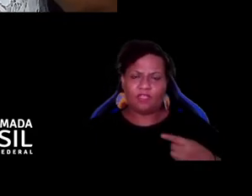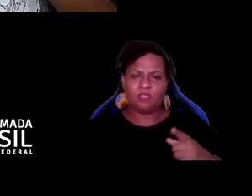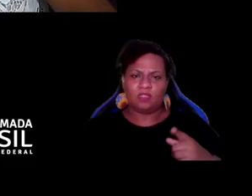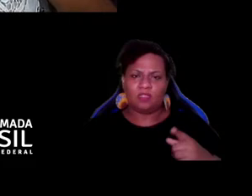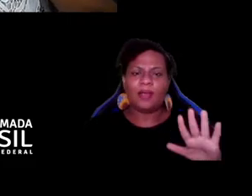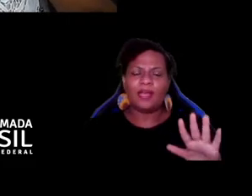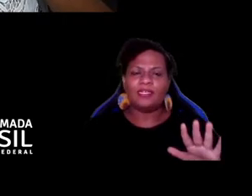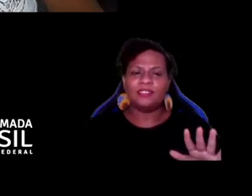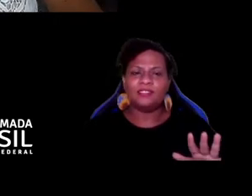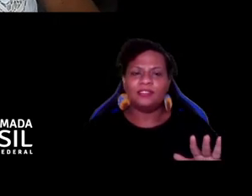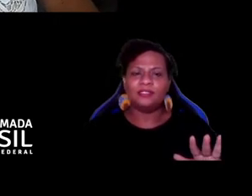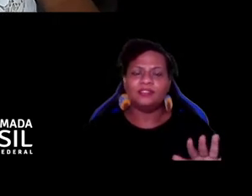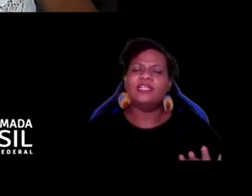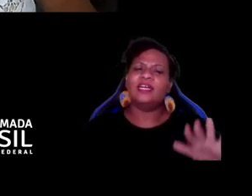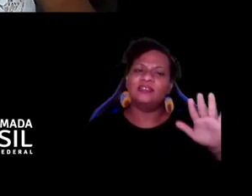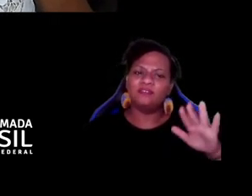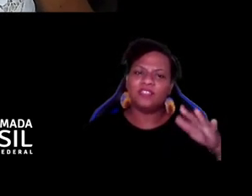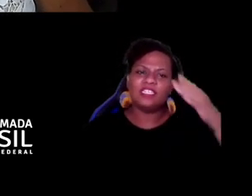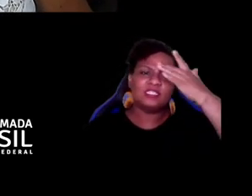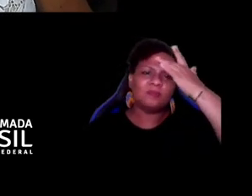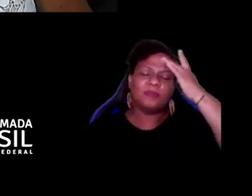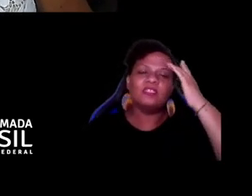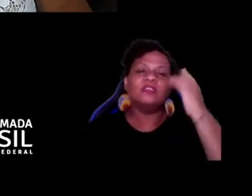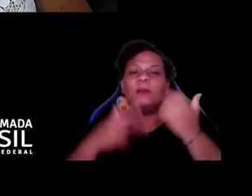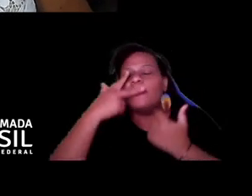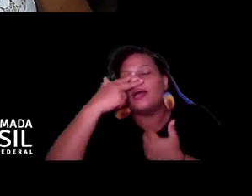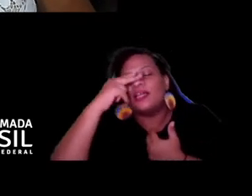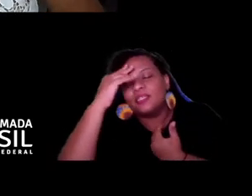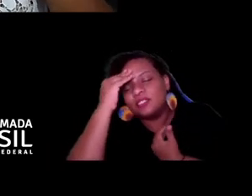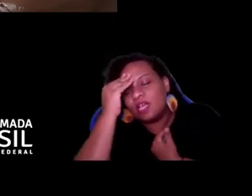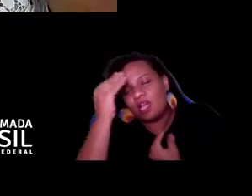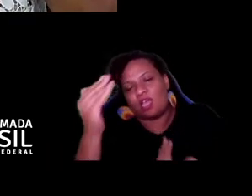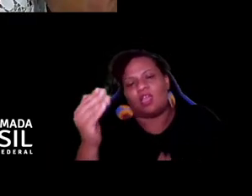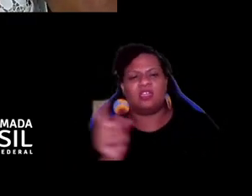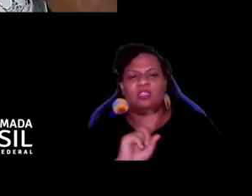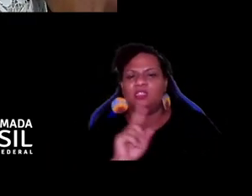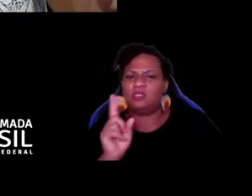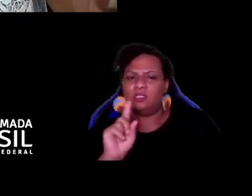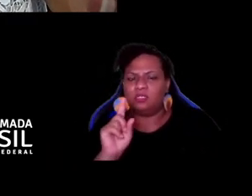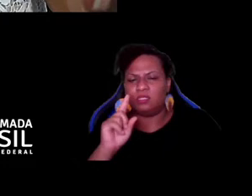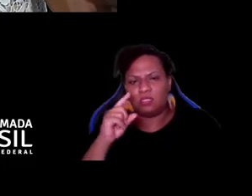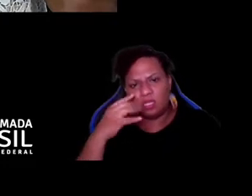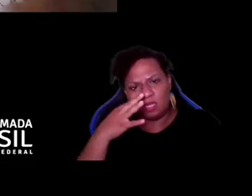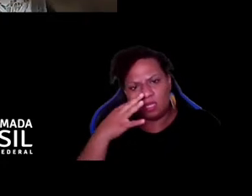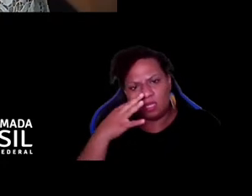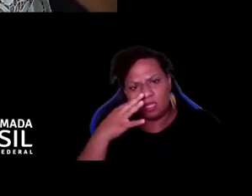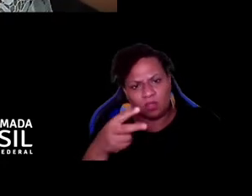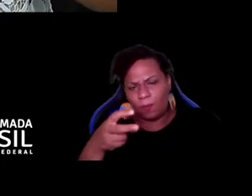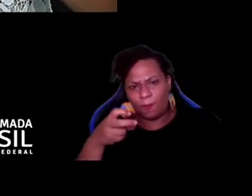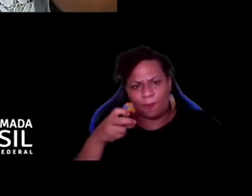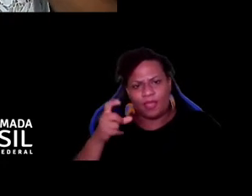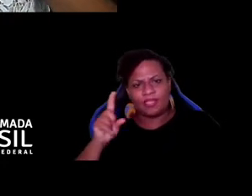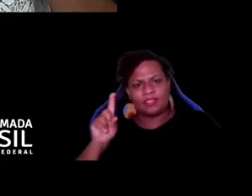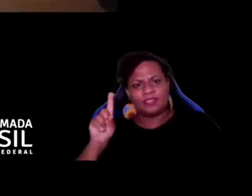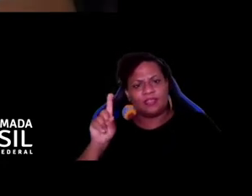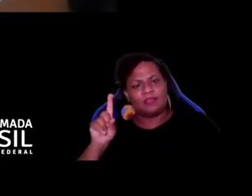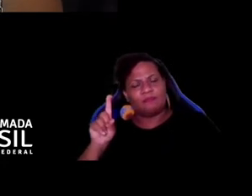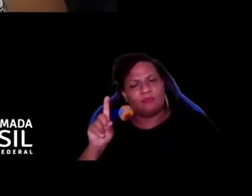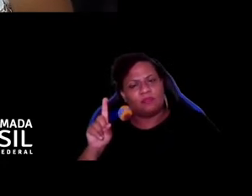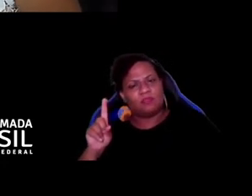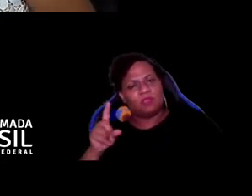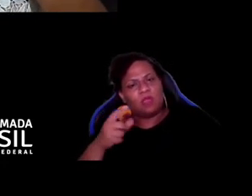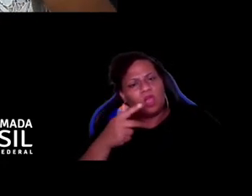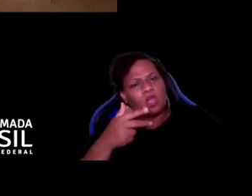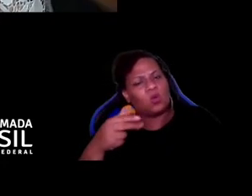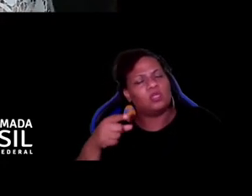são um pouco ingratas no reconhecer, né, de alguma coisa que você